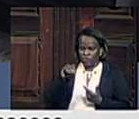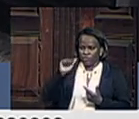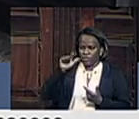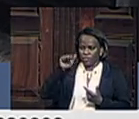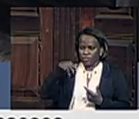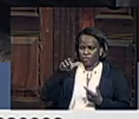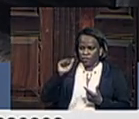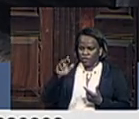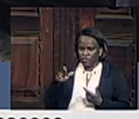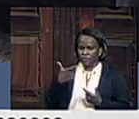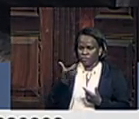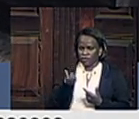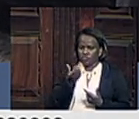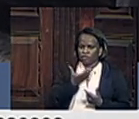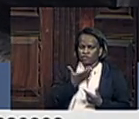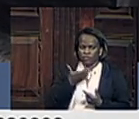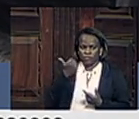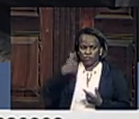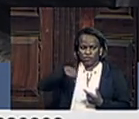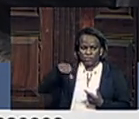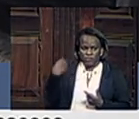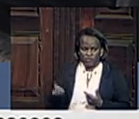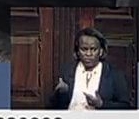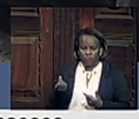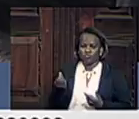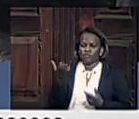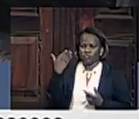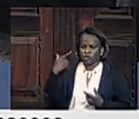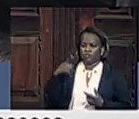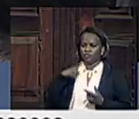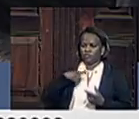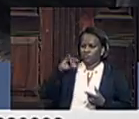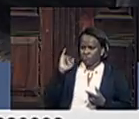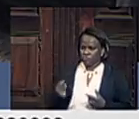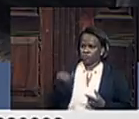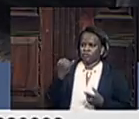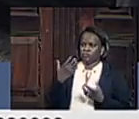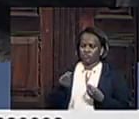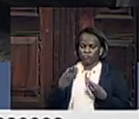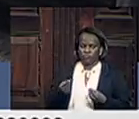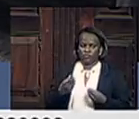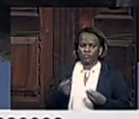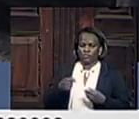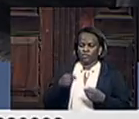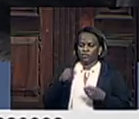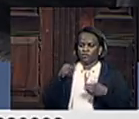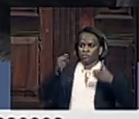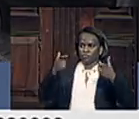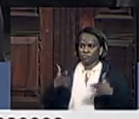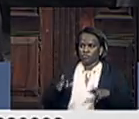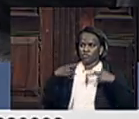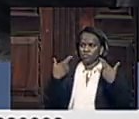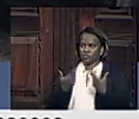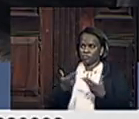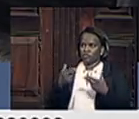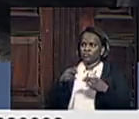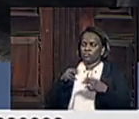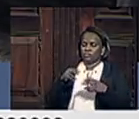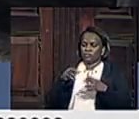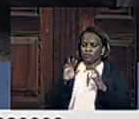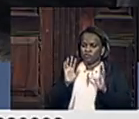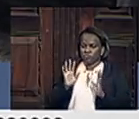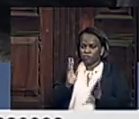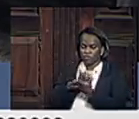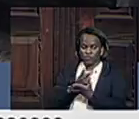de 1996, e naquela época tivemos uma grande oportunidade, Vossa Excelência se lembra, que a reunião só